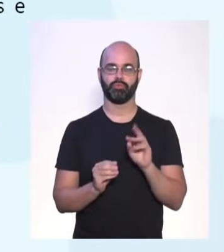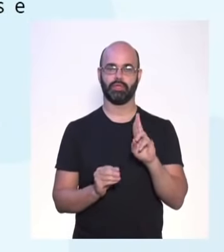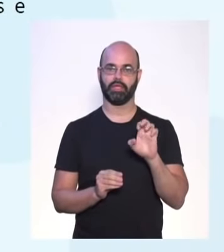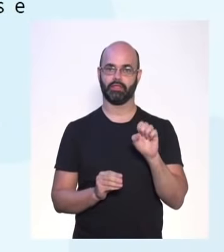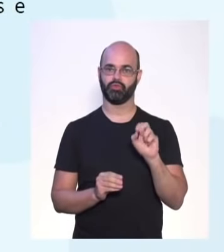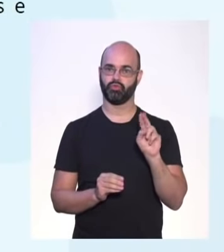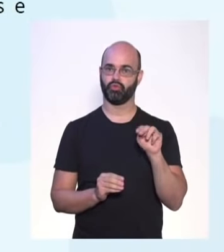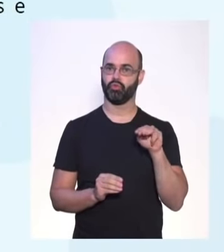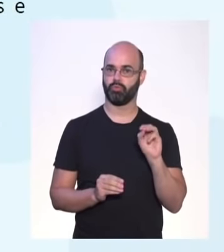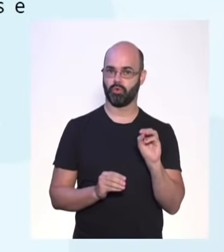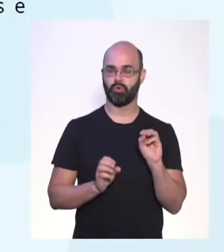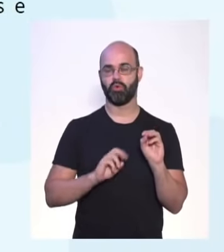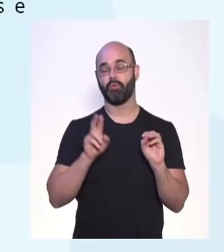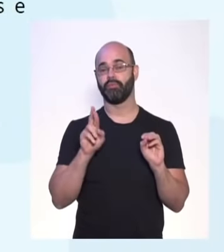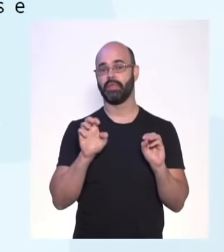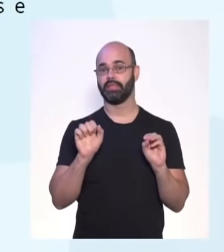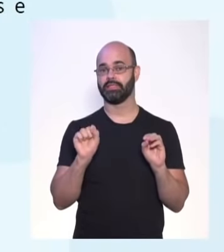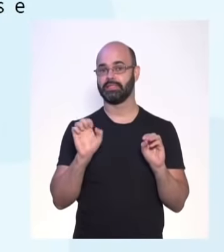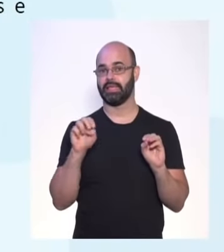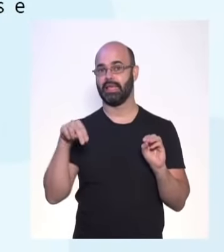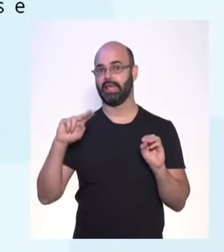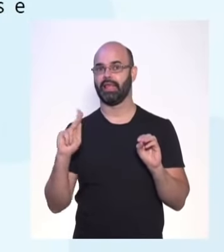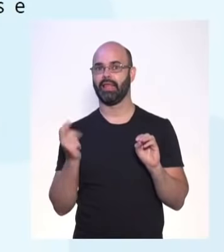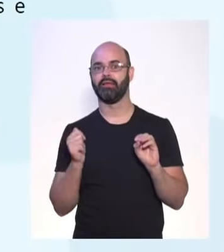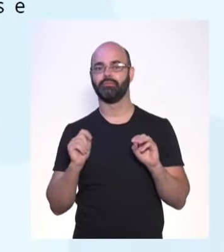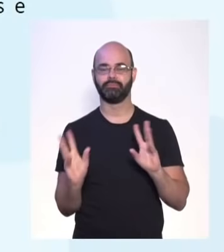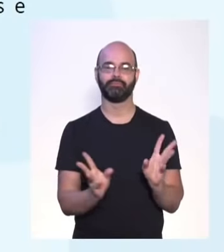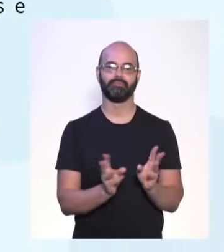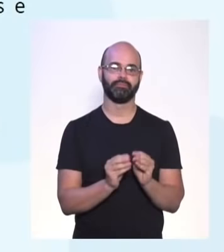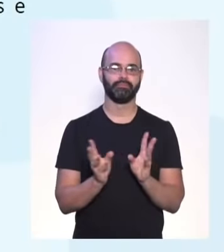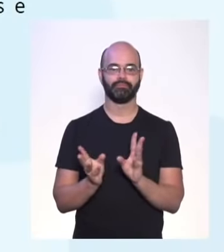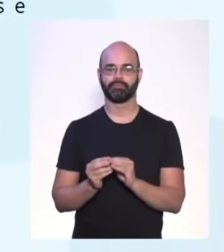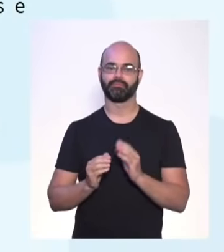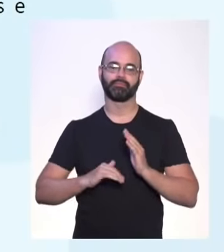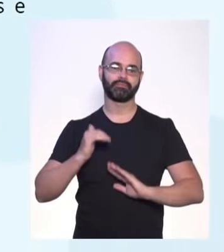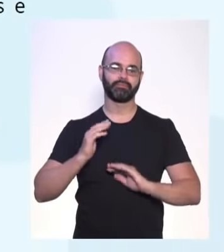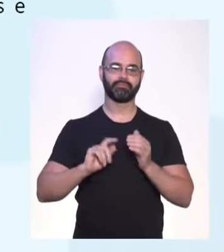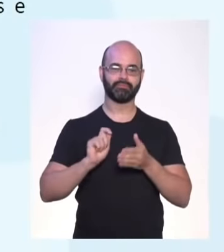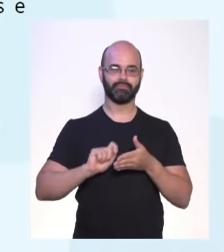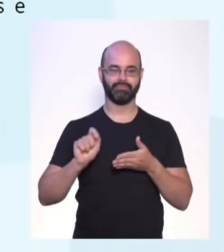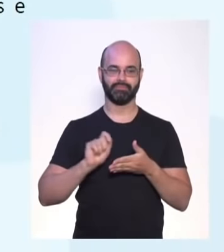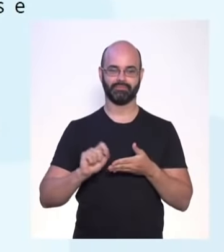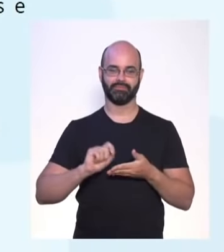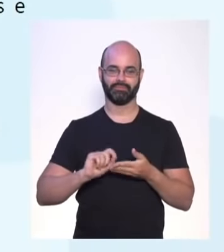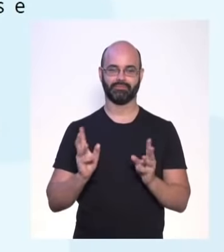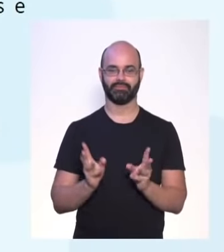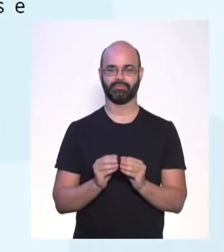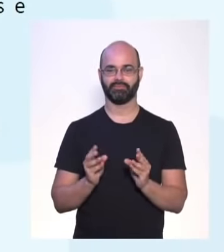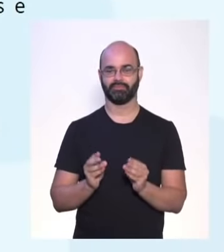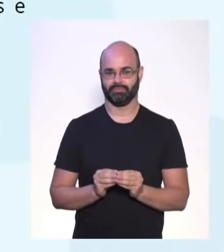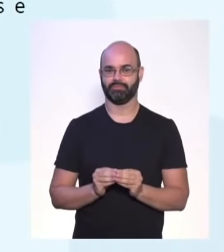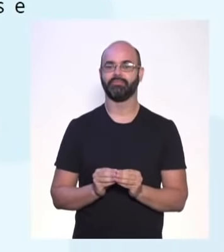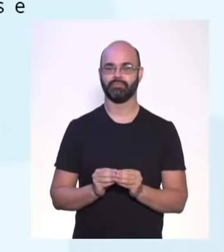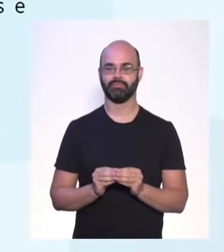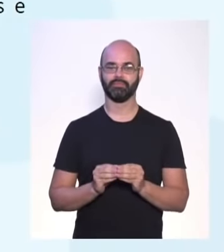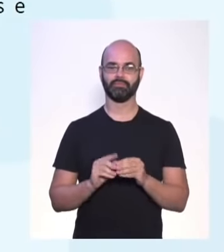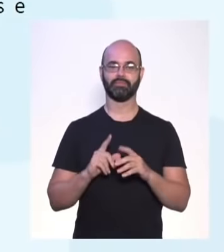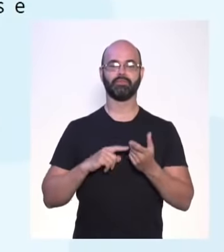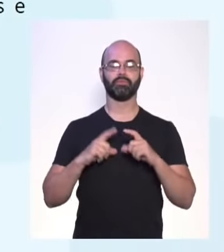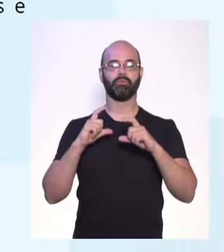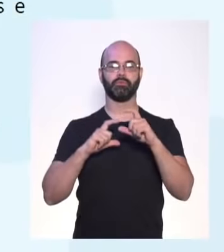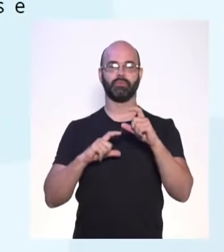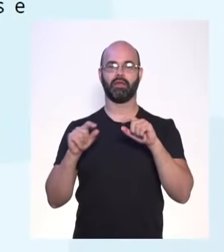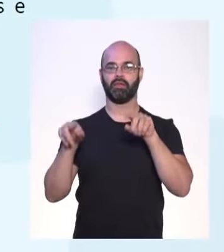resenha a habilidades do currículo produzir resumos a partir das notas e os esquemas feitos com o uso adequado de